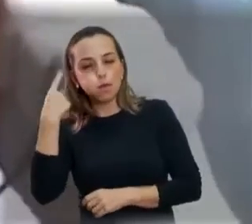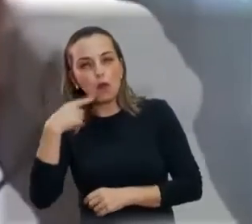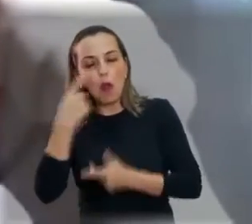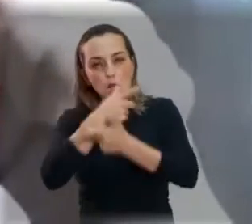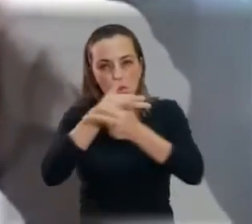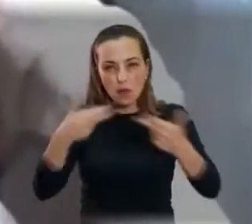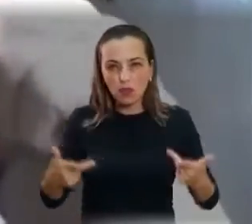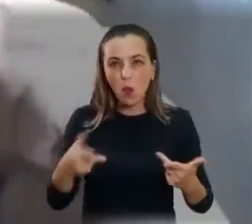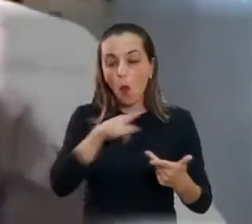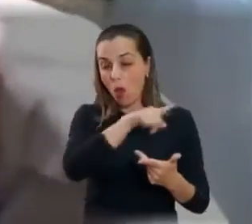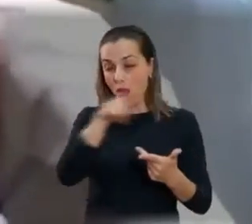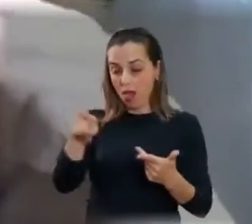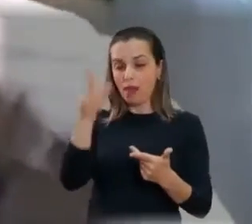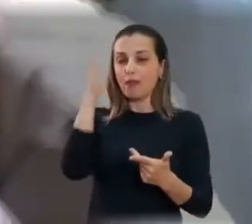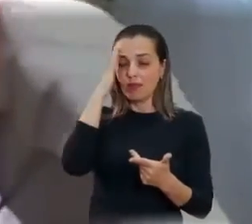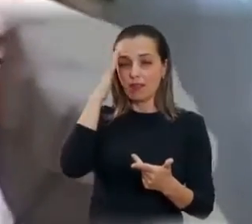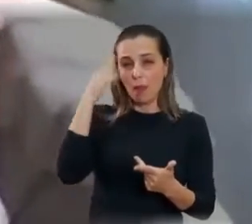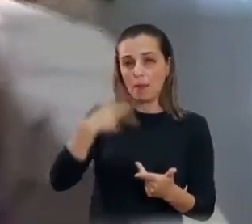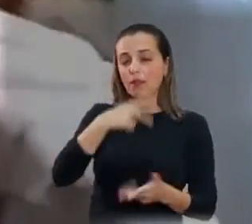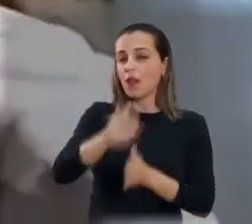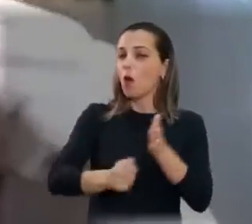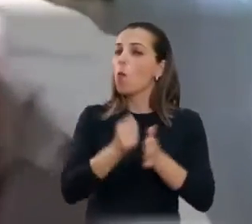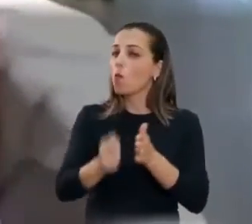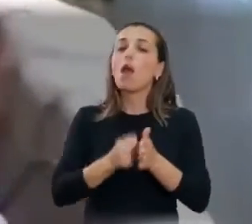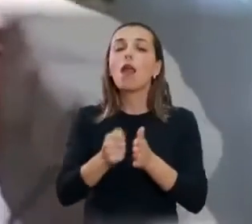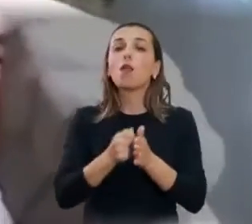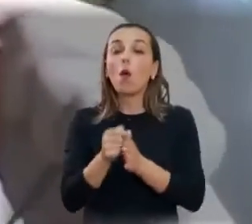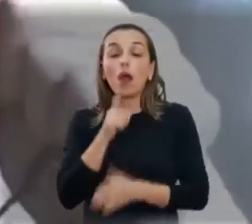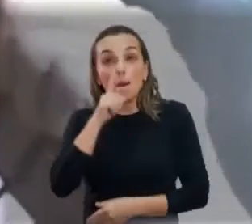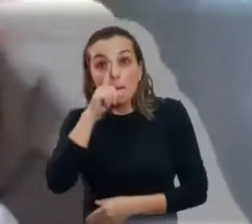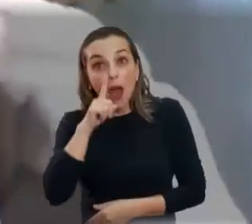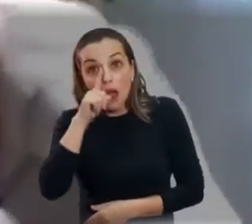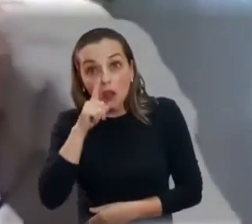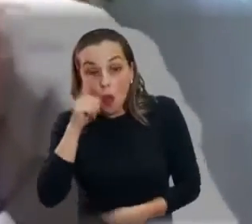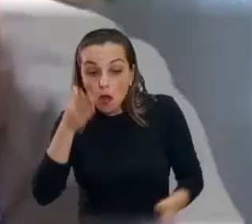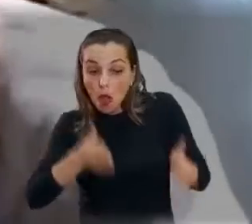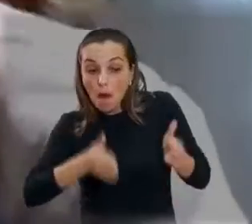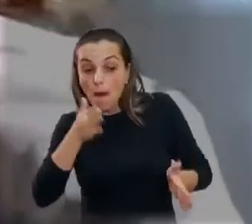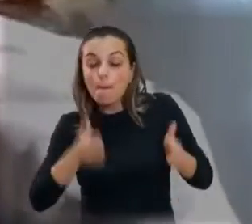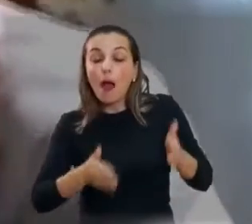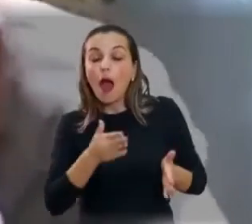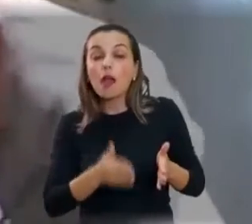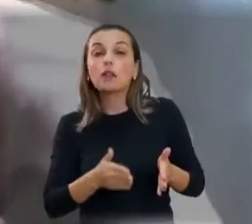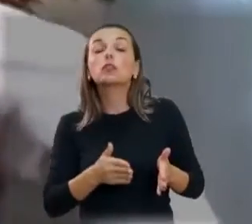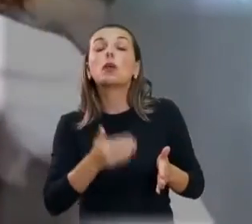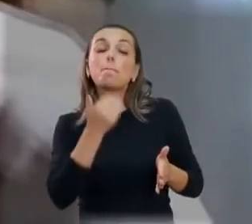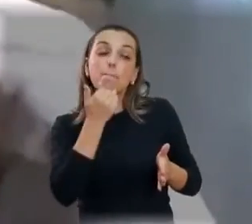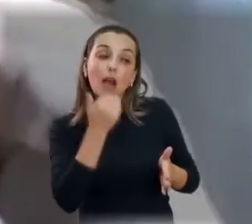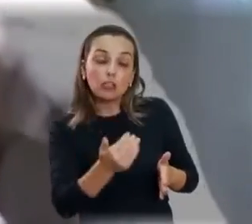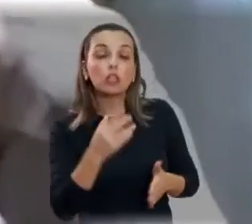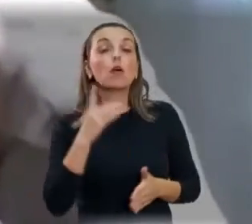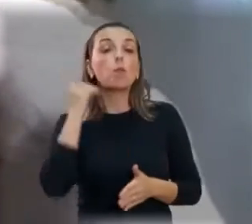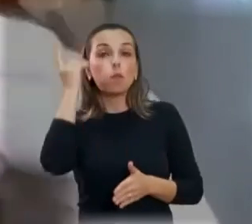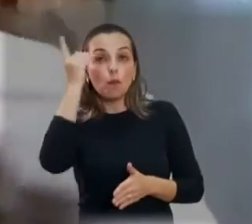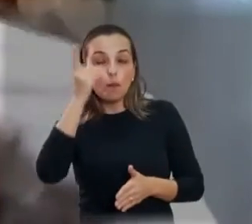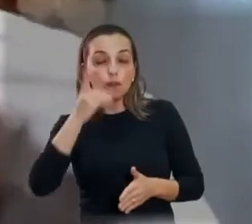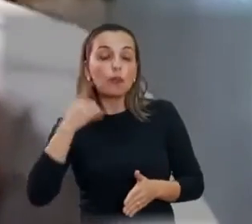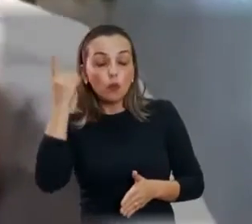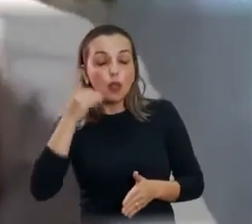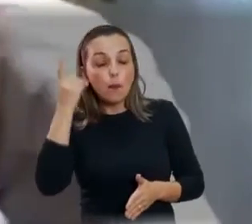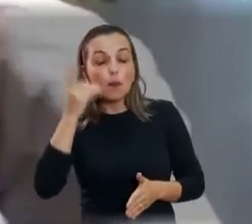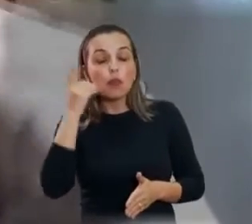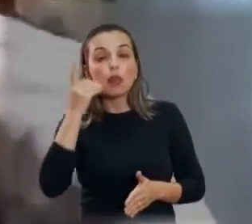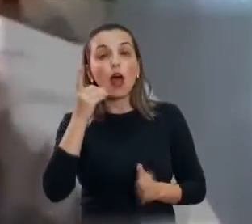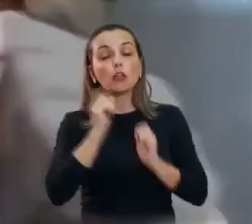cenário que Araraquara estava, acionaram o deputado Paulo Teixeira para que ele intermediasse junto ao prefeito e à Secretaria